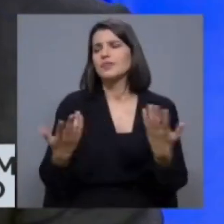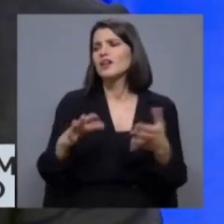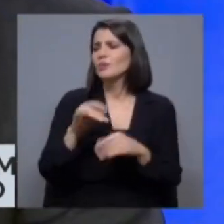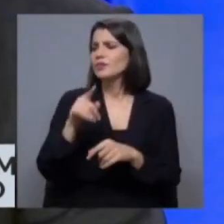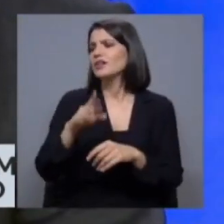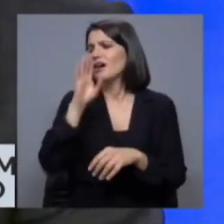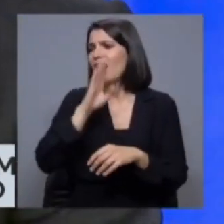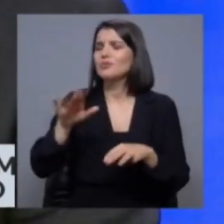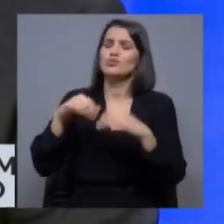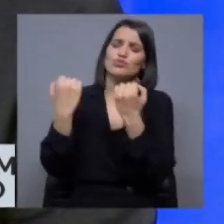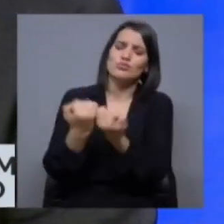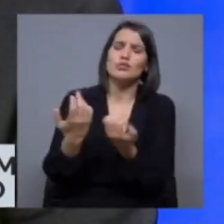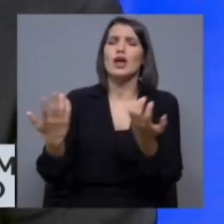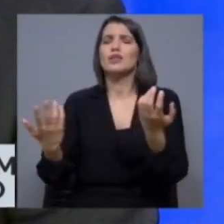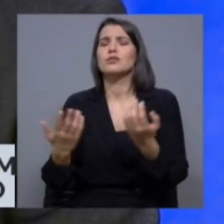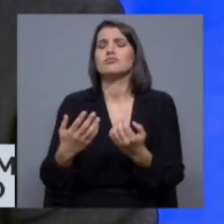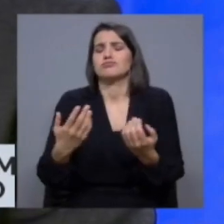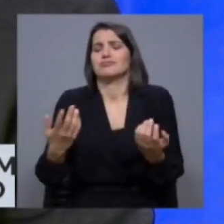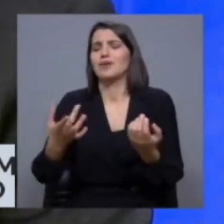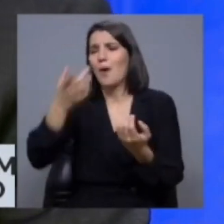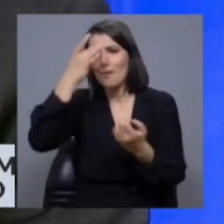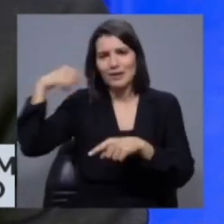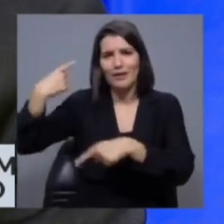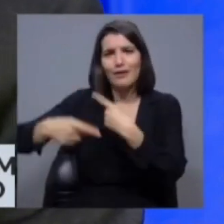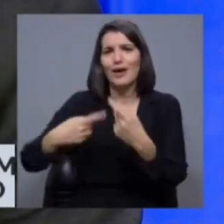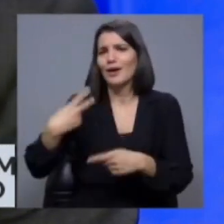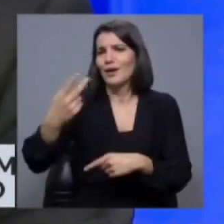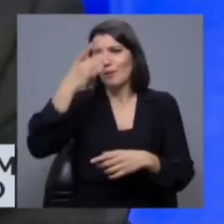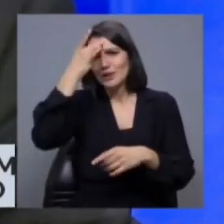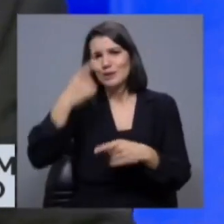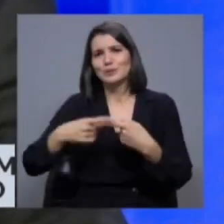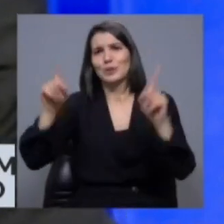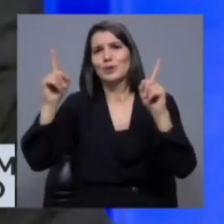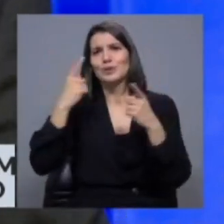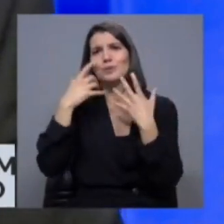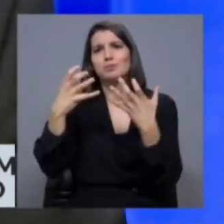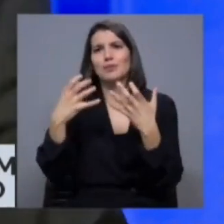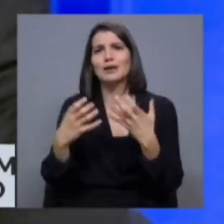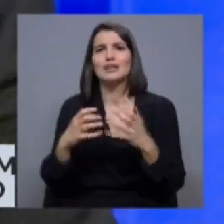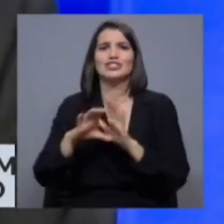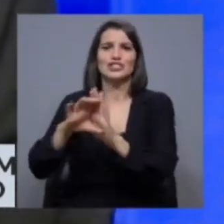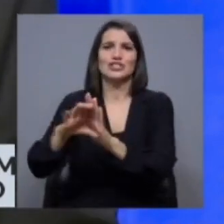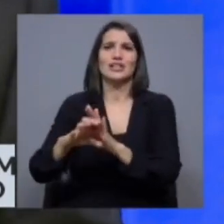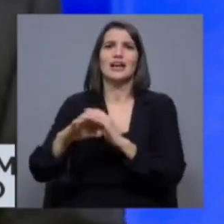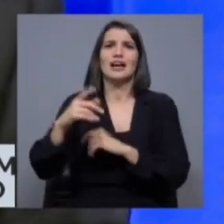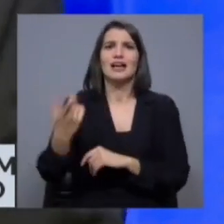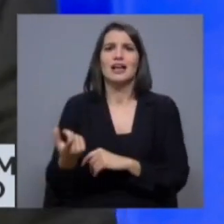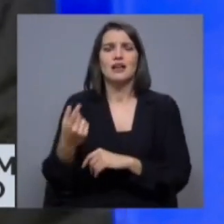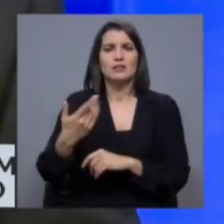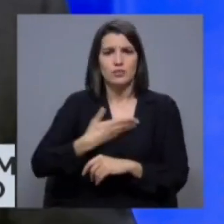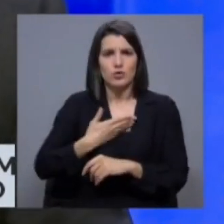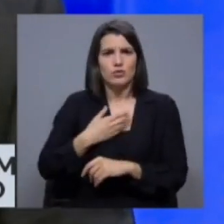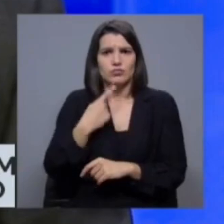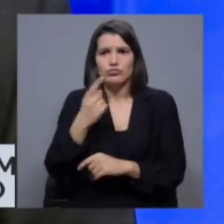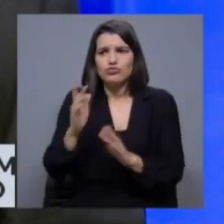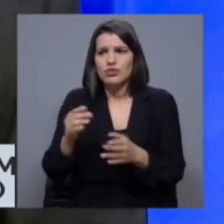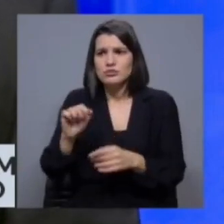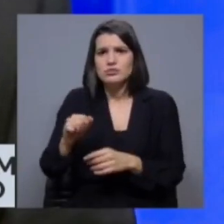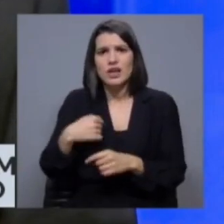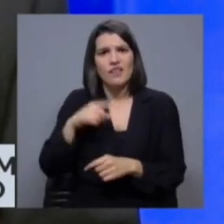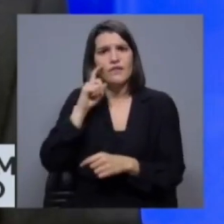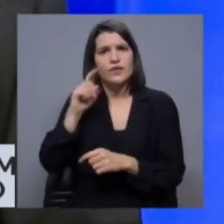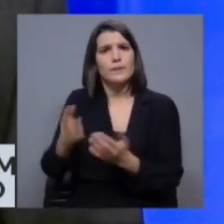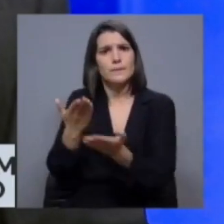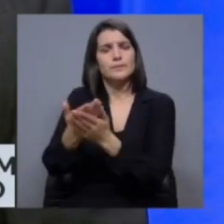e as relações sociais é de ferro muito isso do jeito diferente legislação isso não são defendemos que já apresentamos